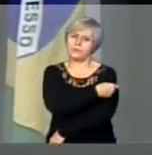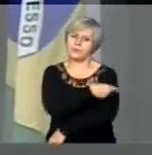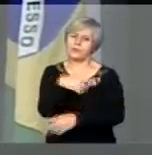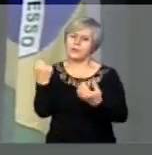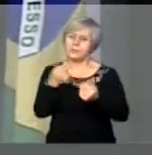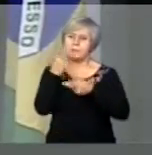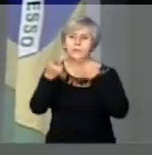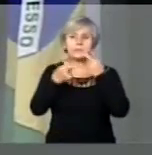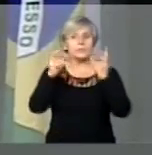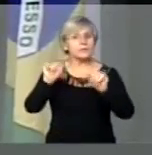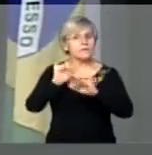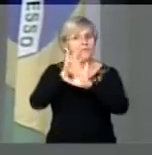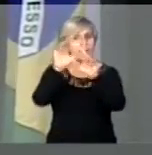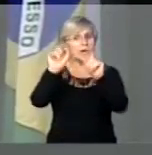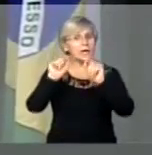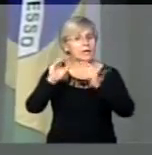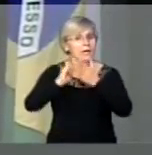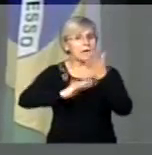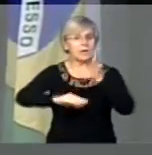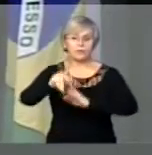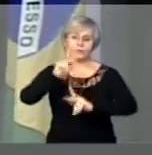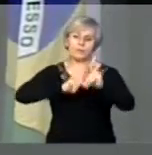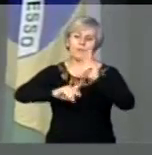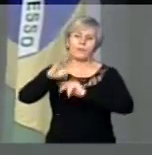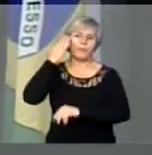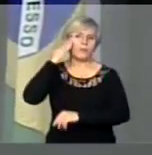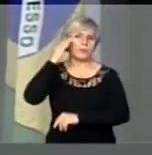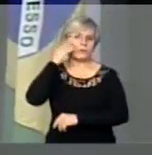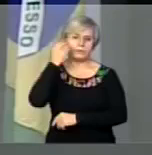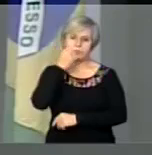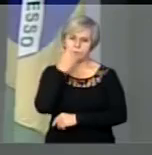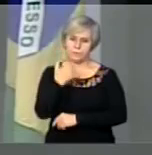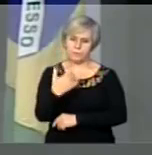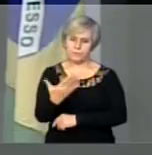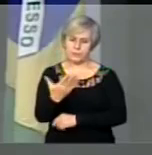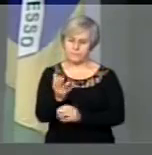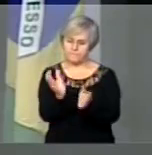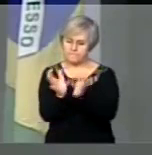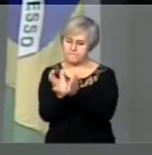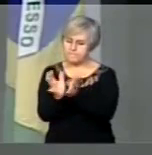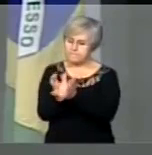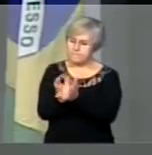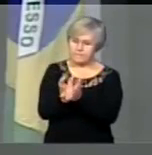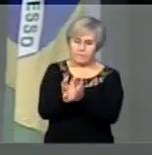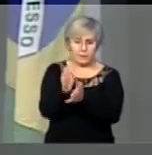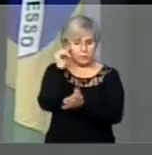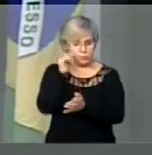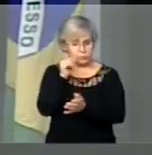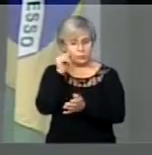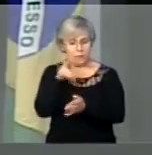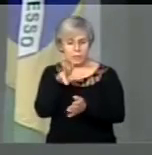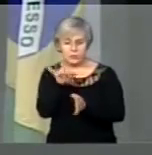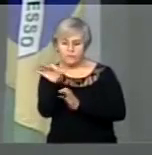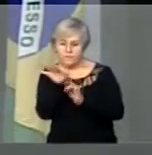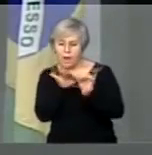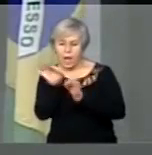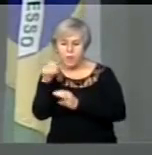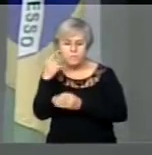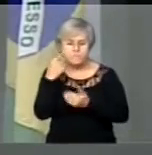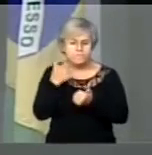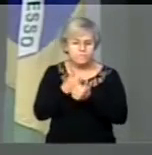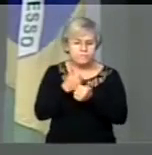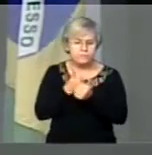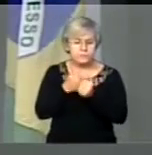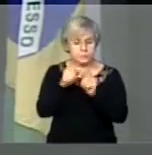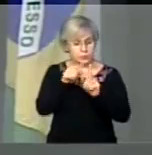muito clara para a população. Aqueles que vão planejar uma gestação, eles teriam